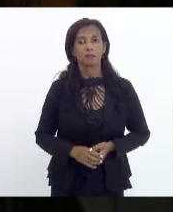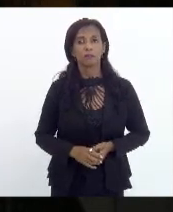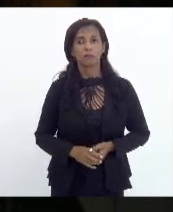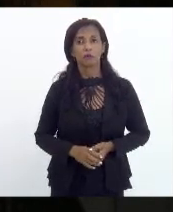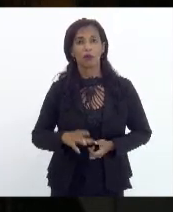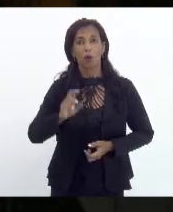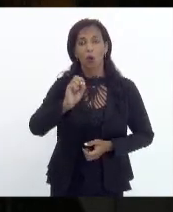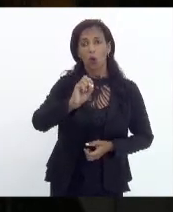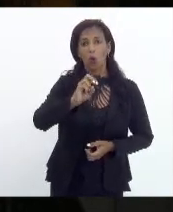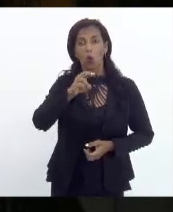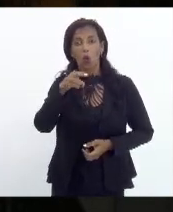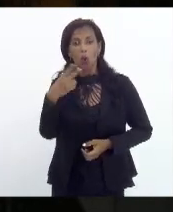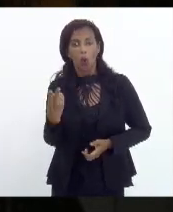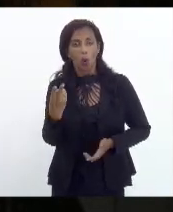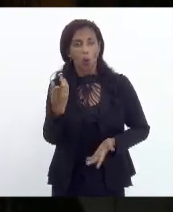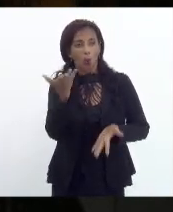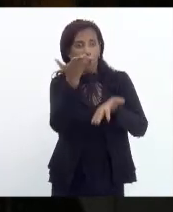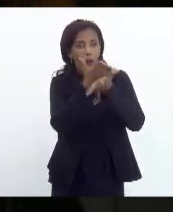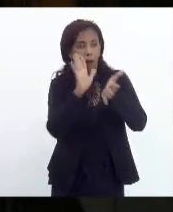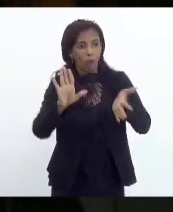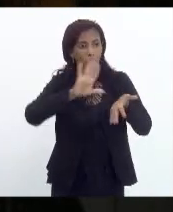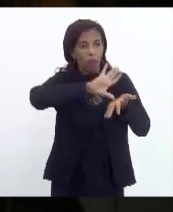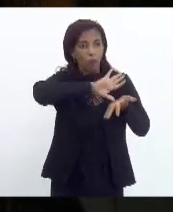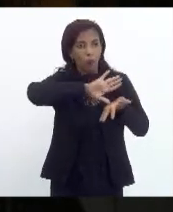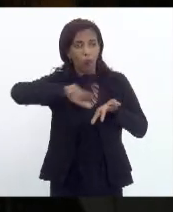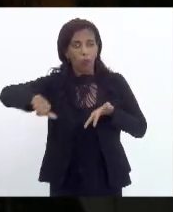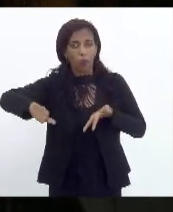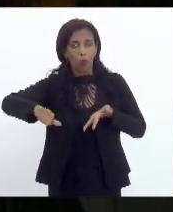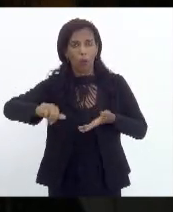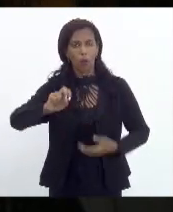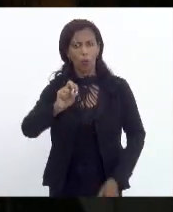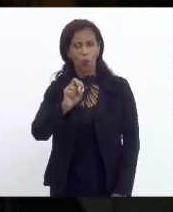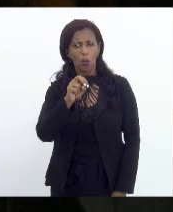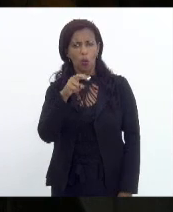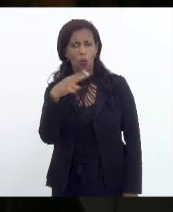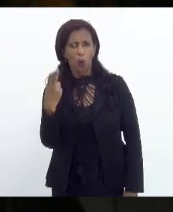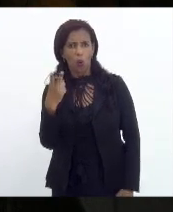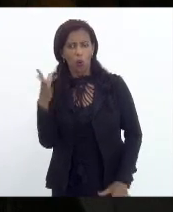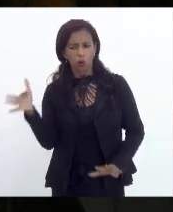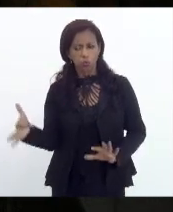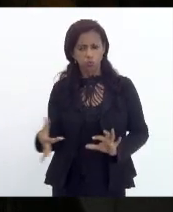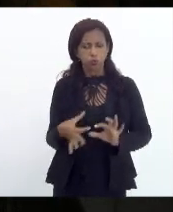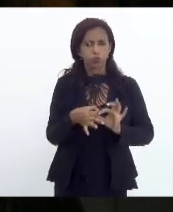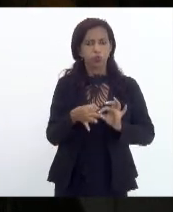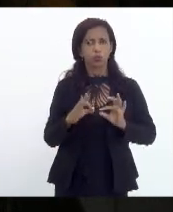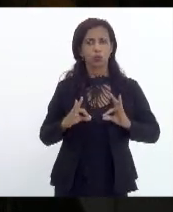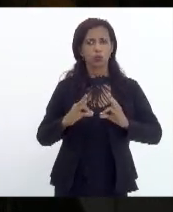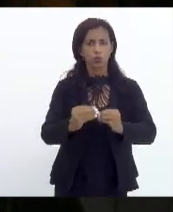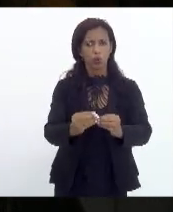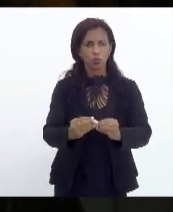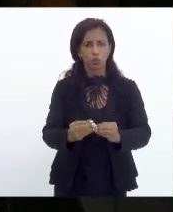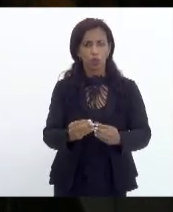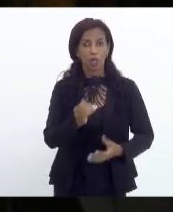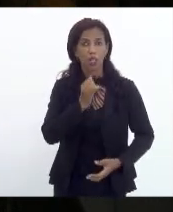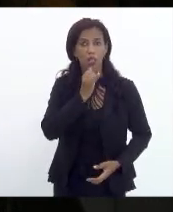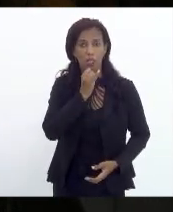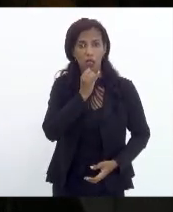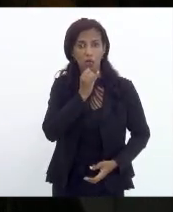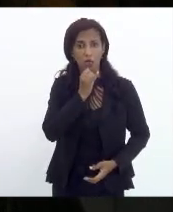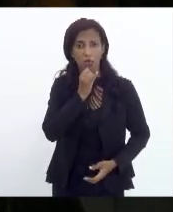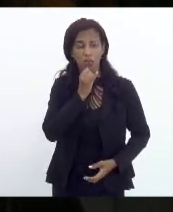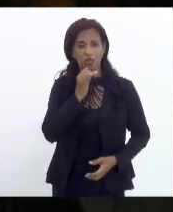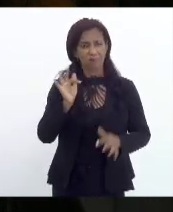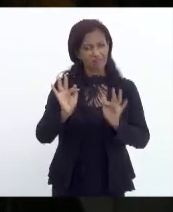o ou acabamos com a corrupção ou nos locupletemos todos é triste